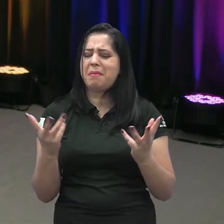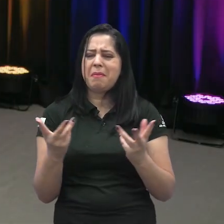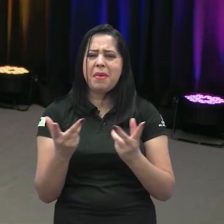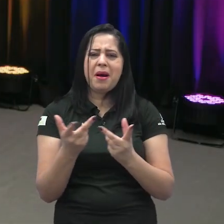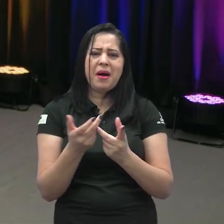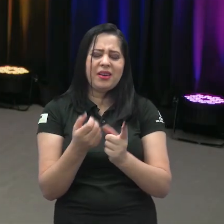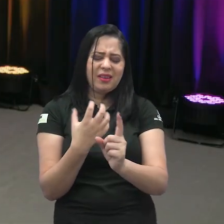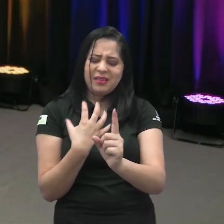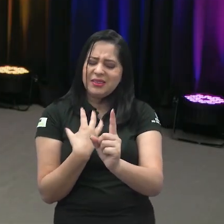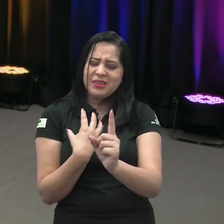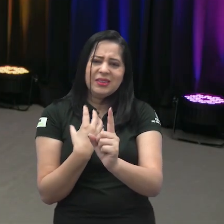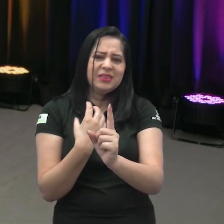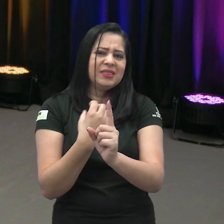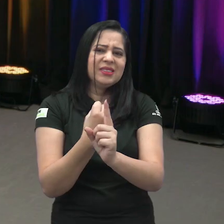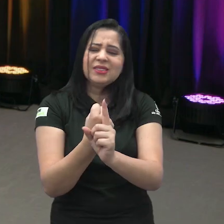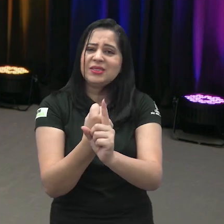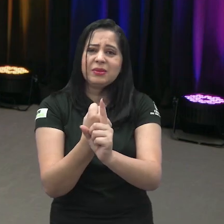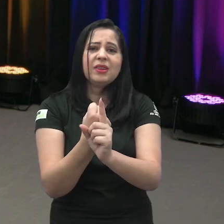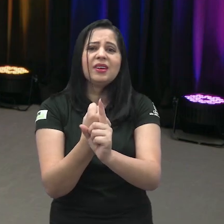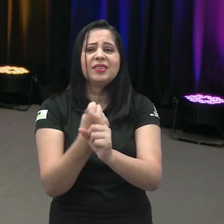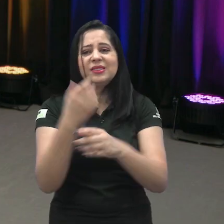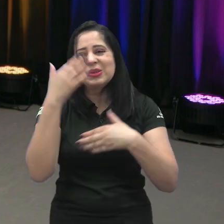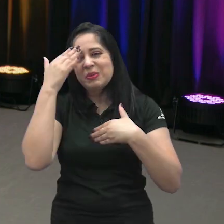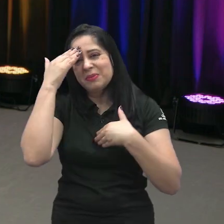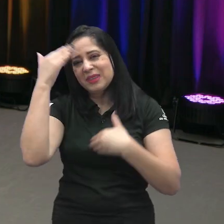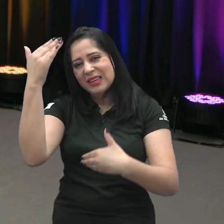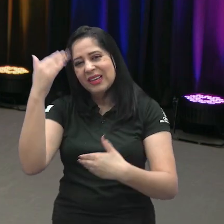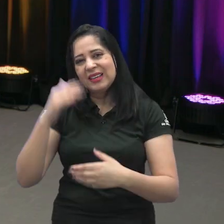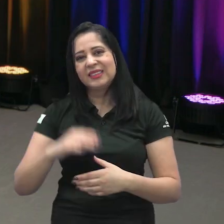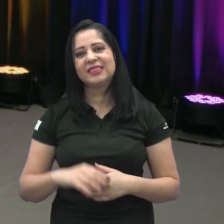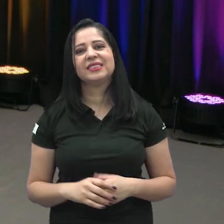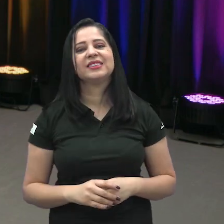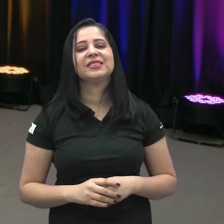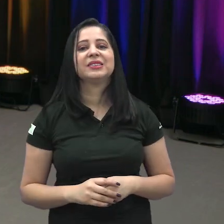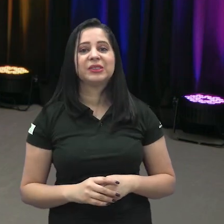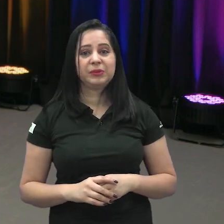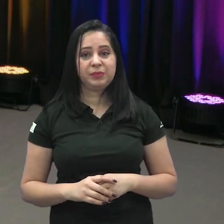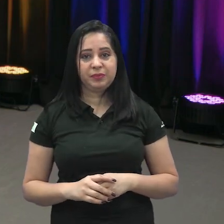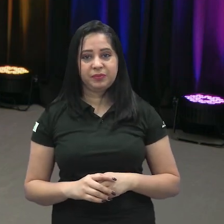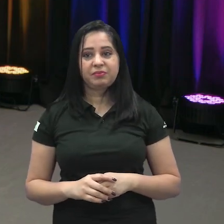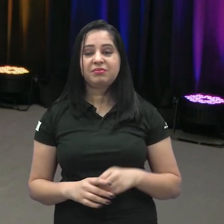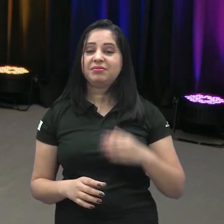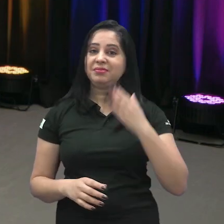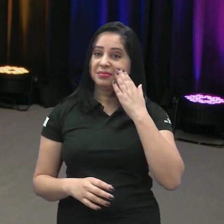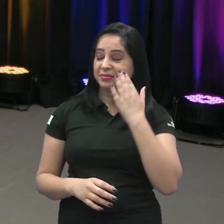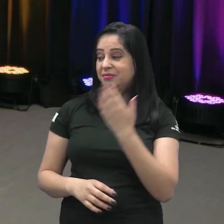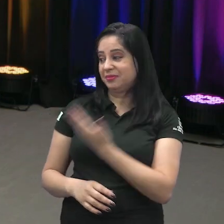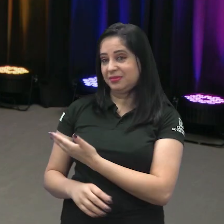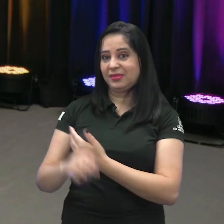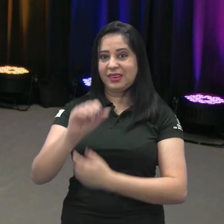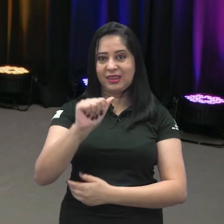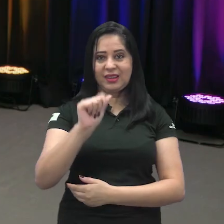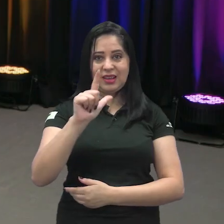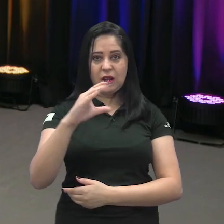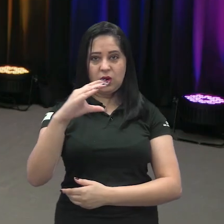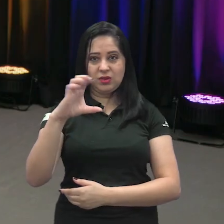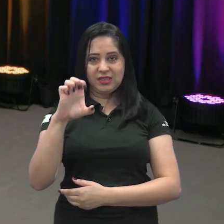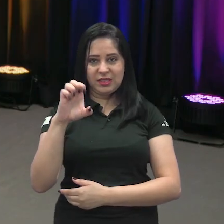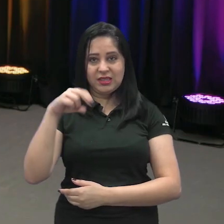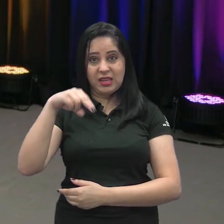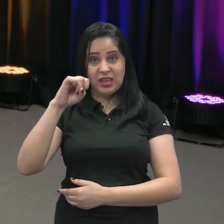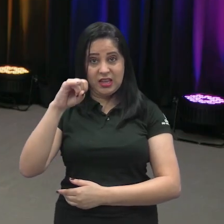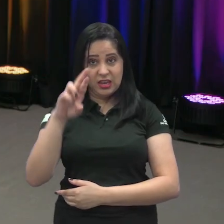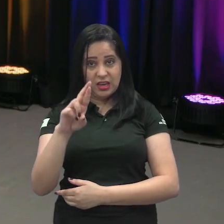Gente, não foi inspirador isso? Maravilhoso. Obrigada. Gente, essa foi a Senir